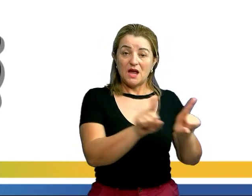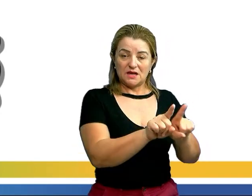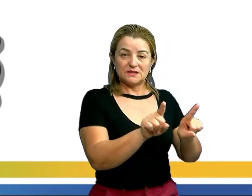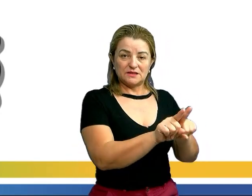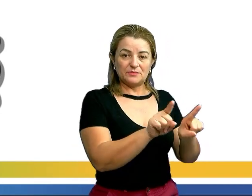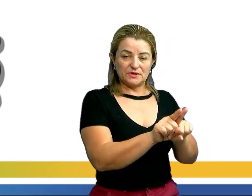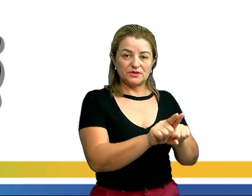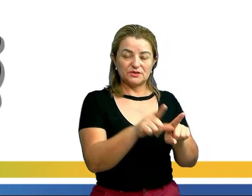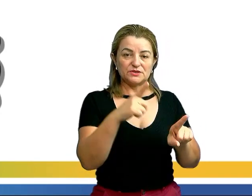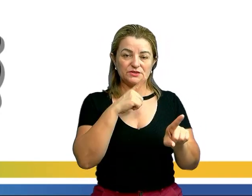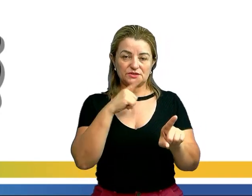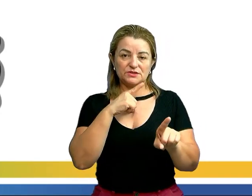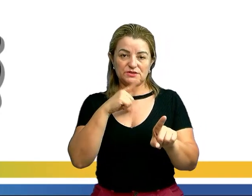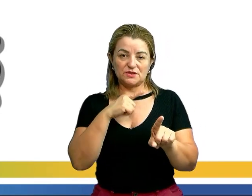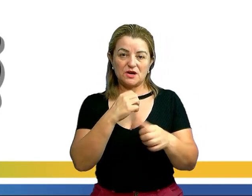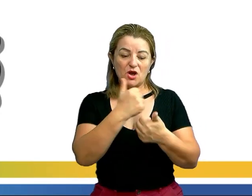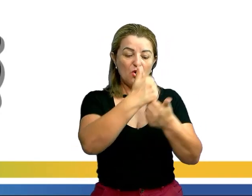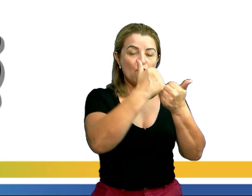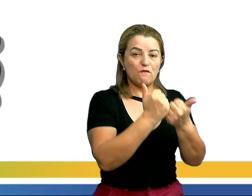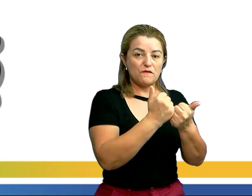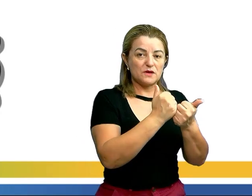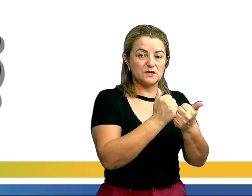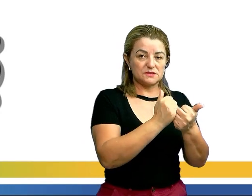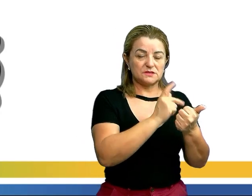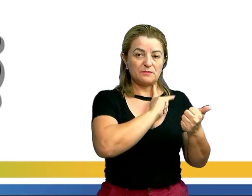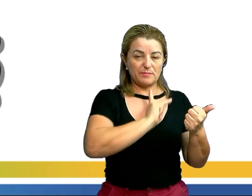tinha um vice-presidente na época, que era